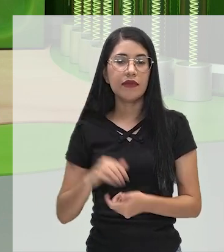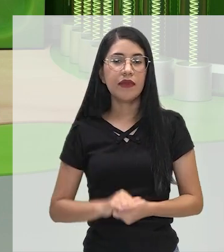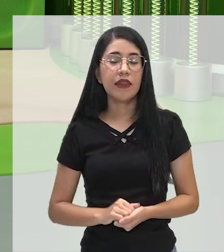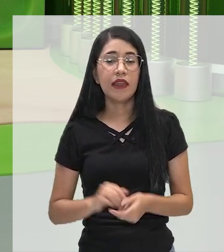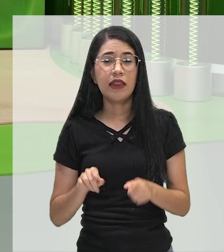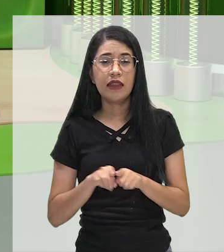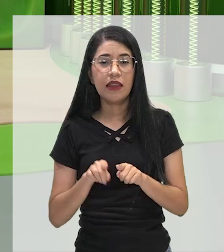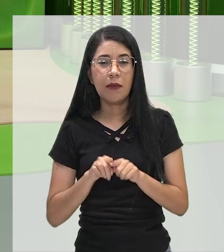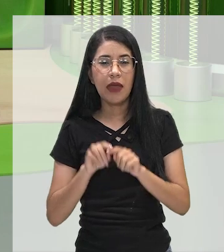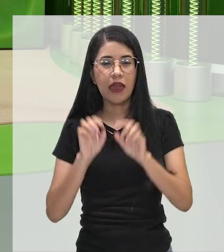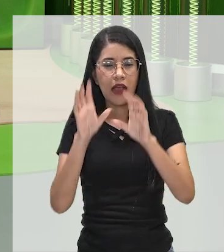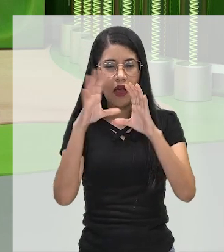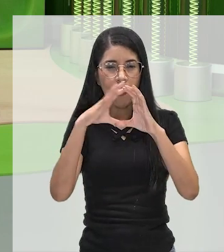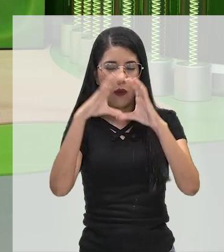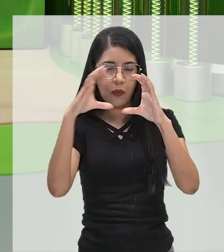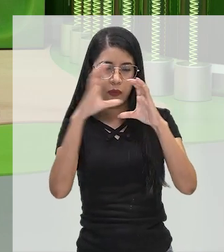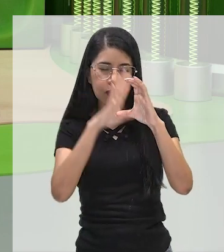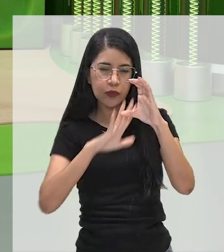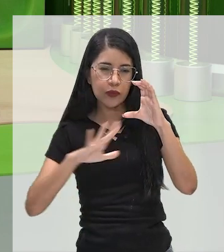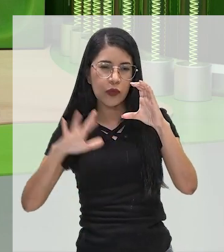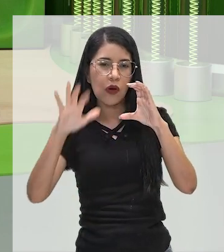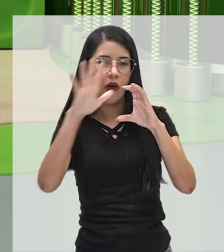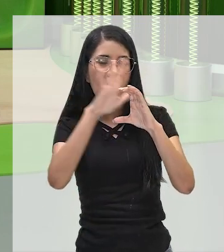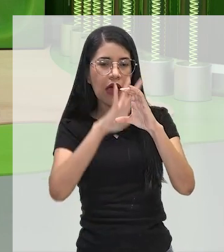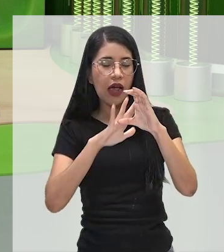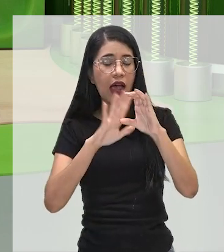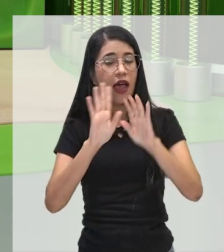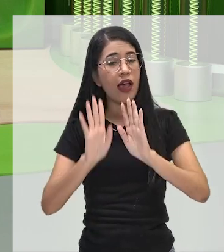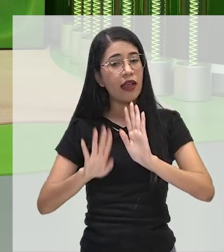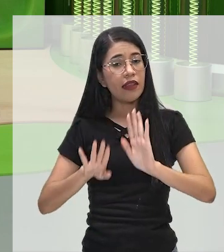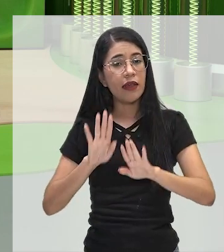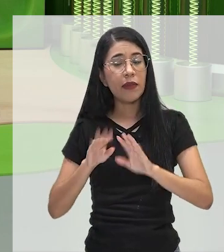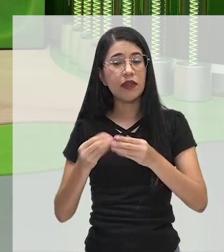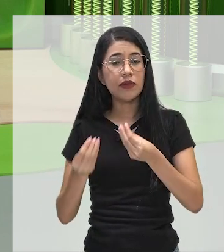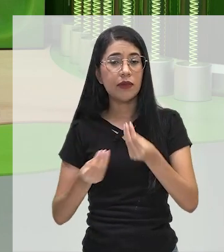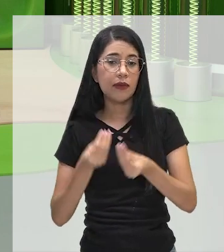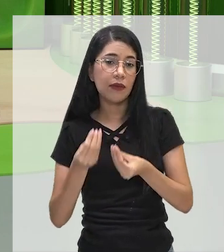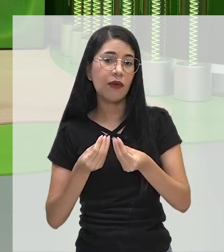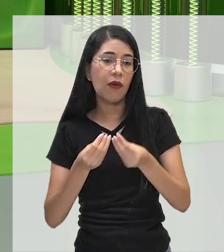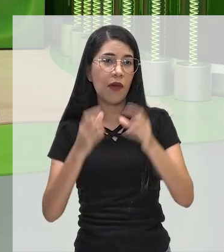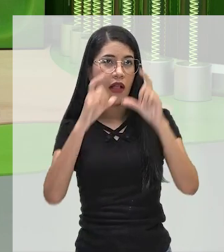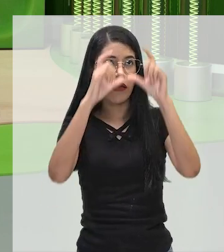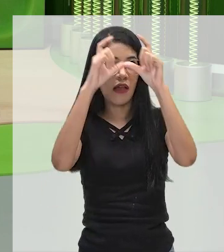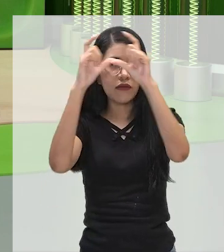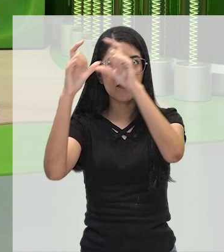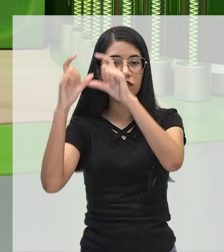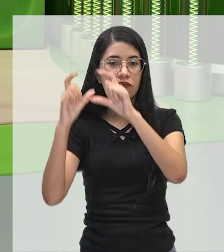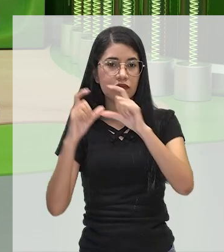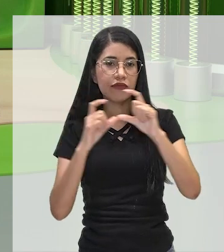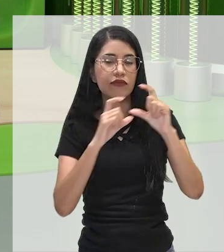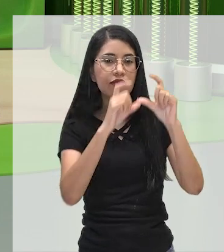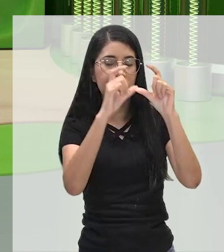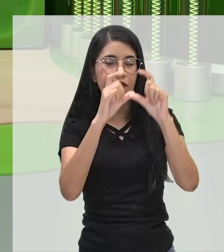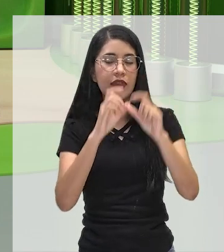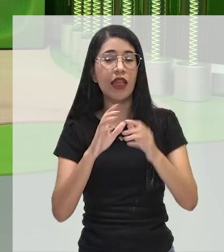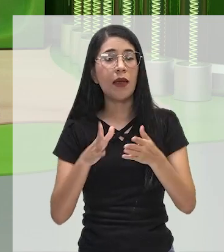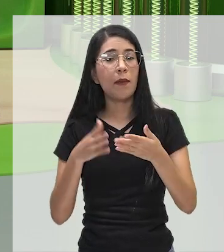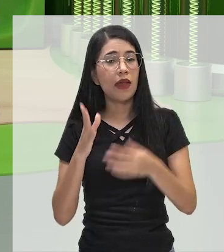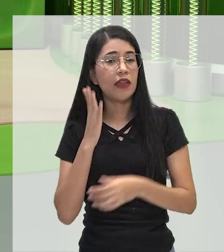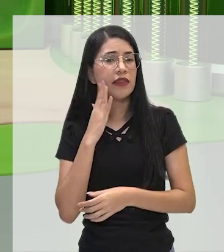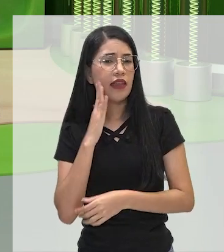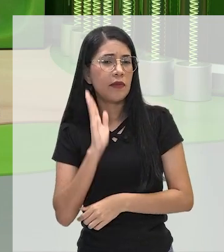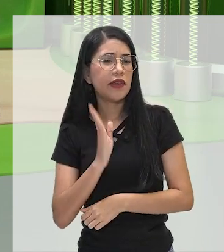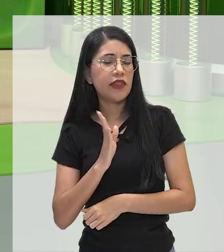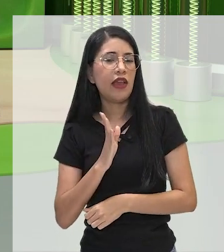ela completamente iluminada, e isso vai variar de acordo com a posição que a Lua está ocupando ali no universo, porque como nós já